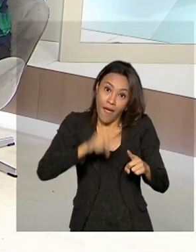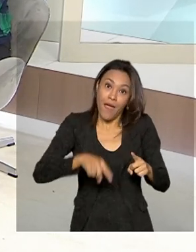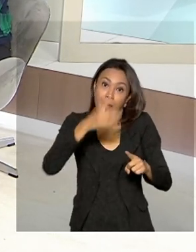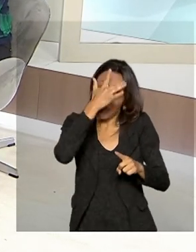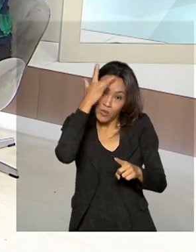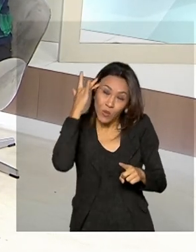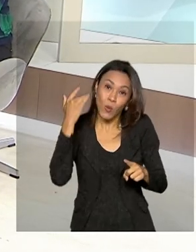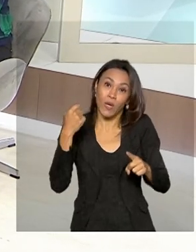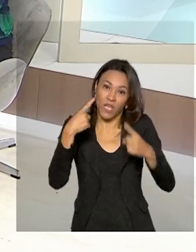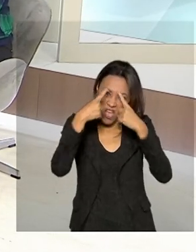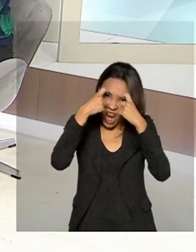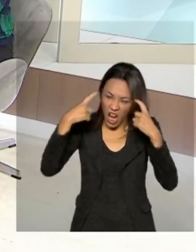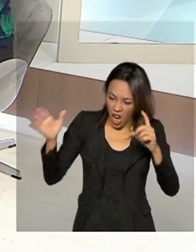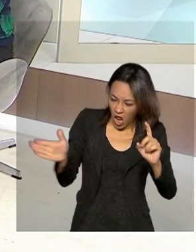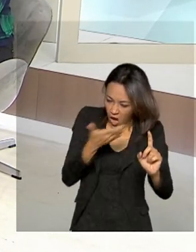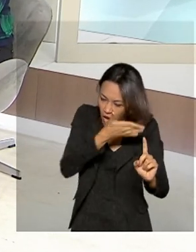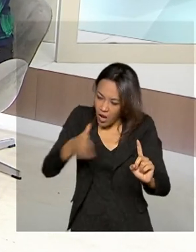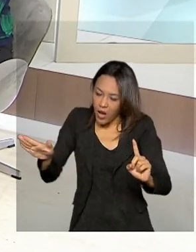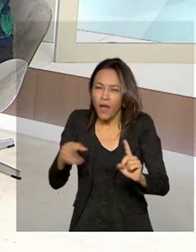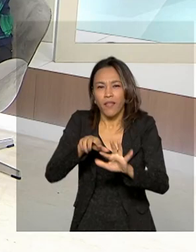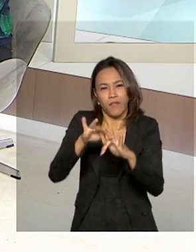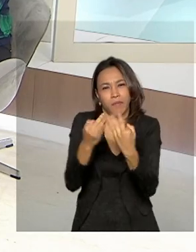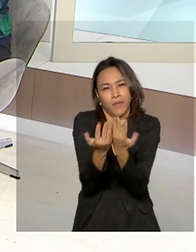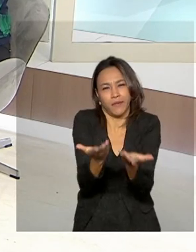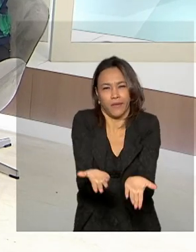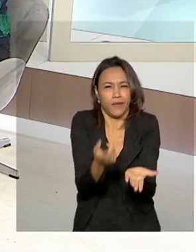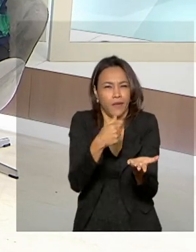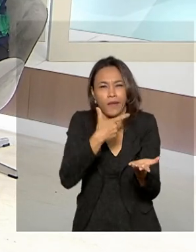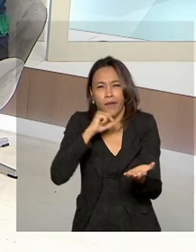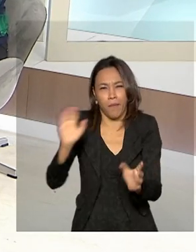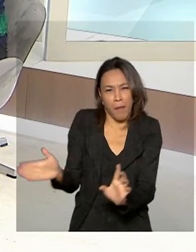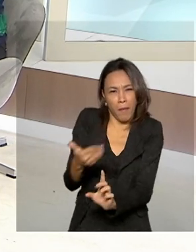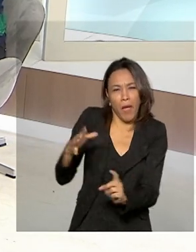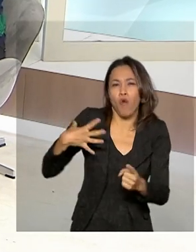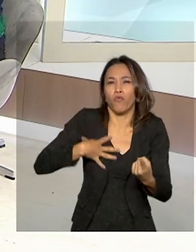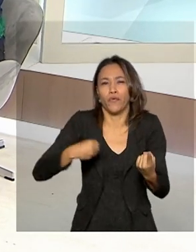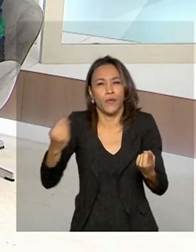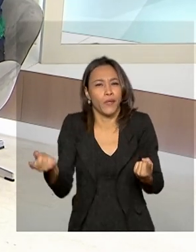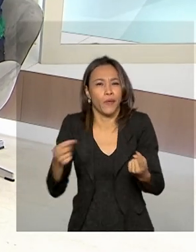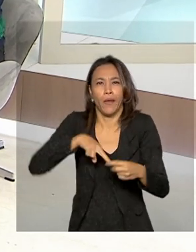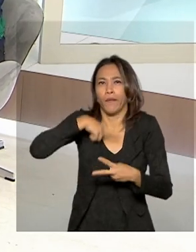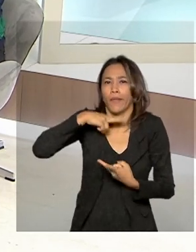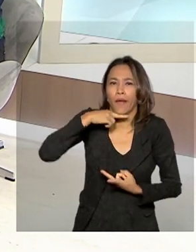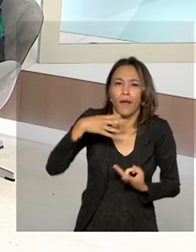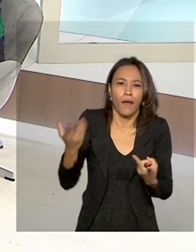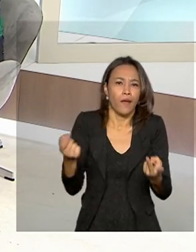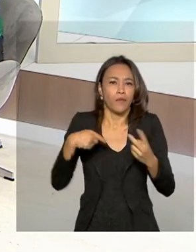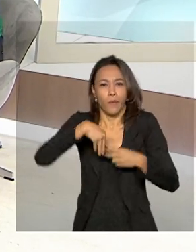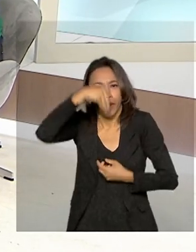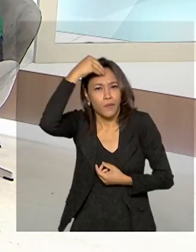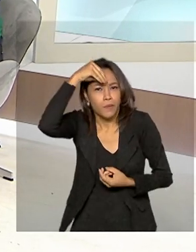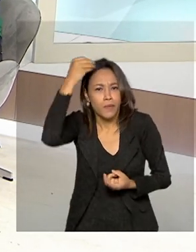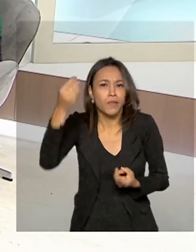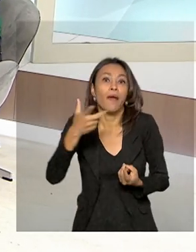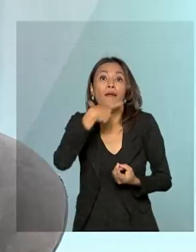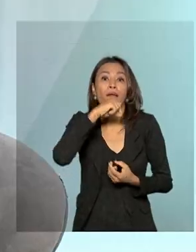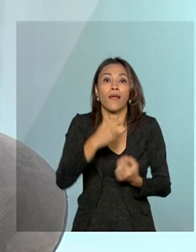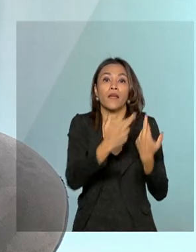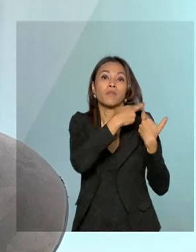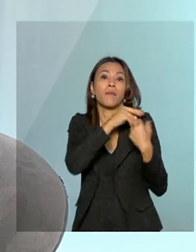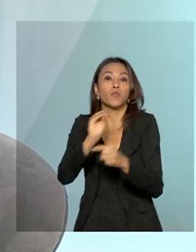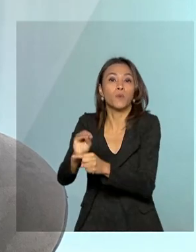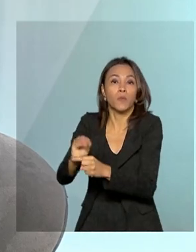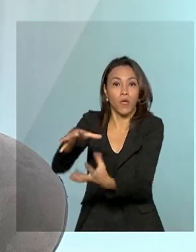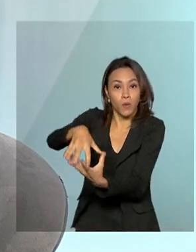família. Geralmente, todo mundo sabe, quem agride o idoso é o filho, é o neto, é o sobrinho, é o cuidador. E